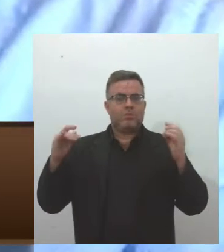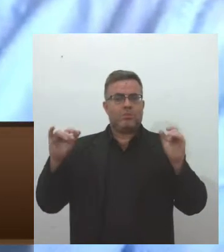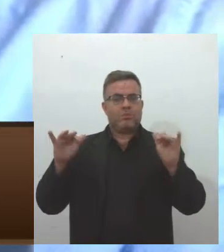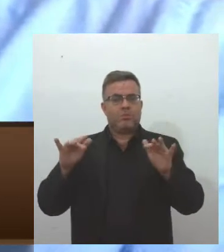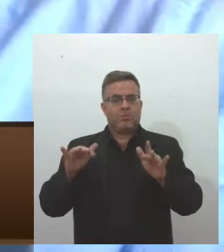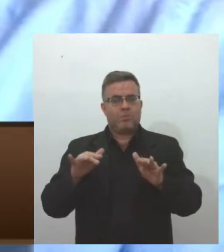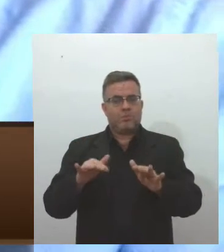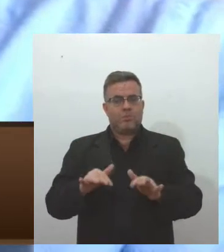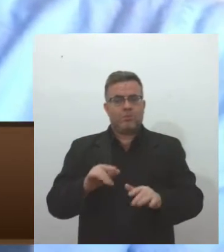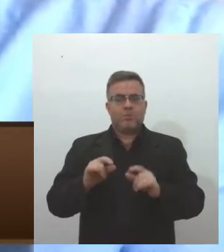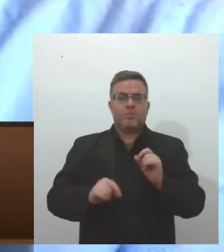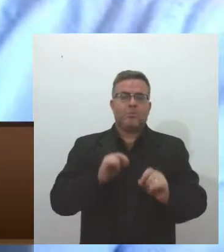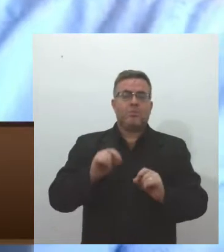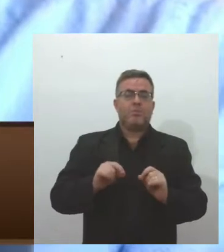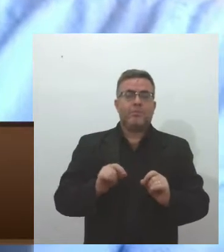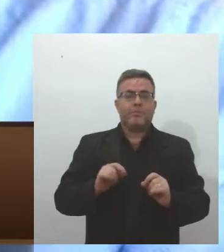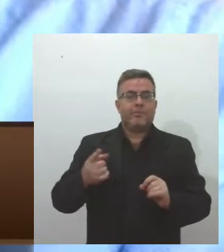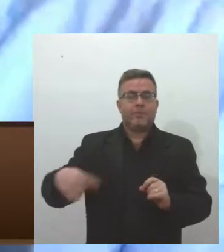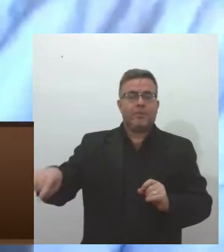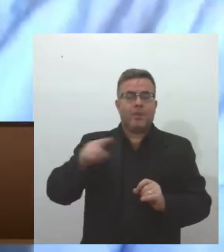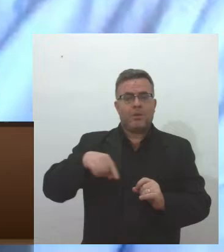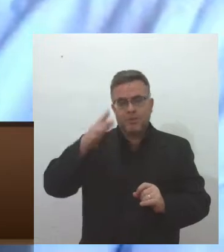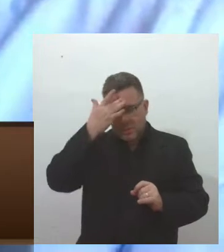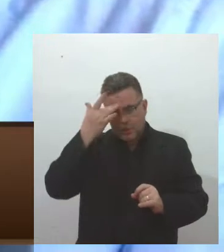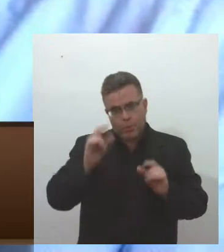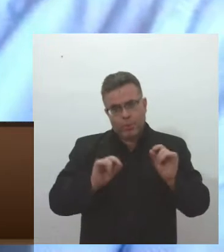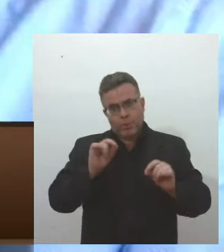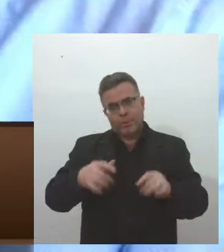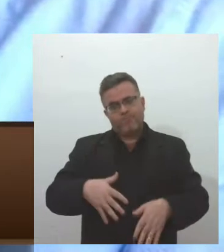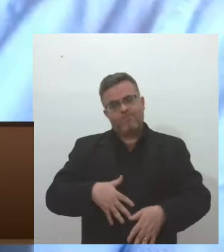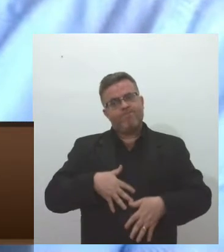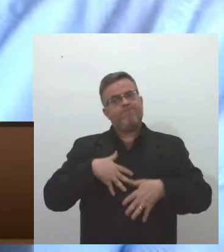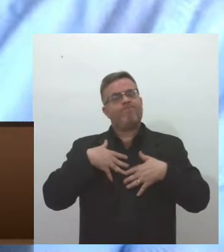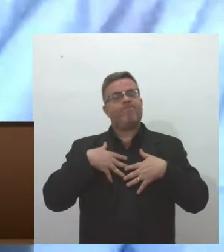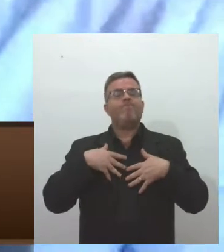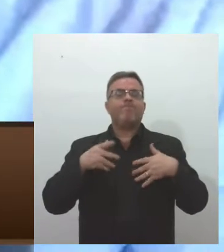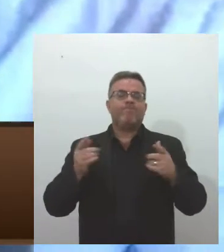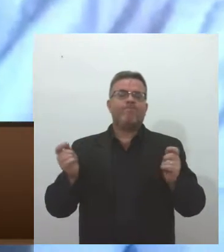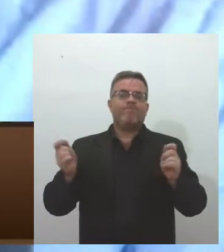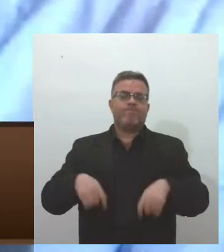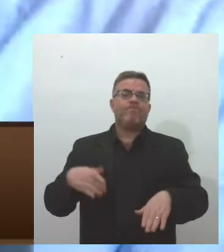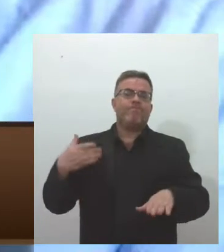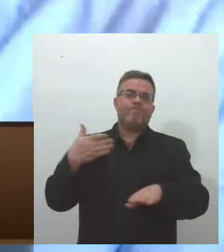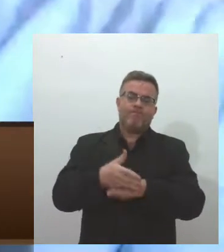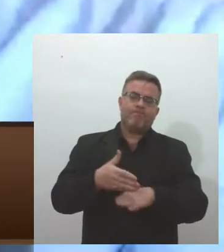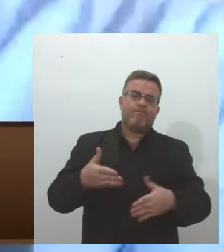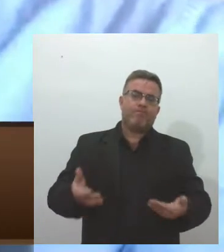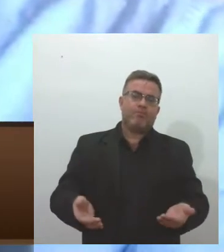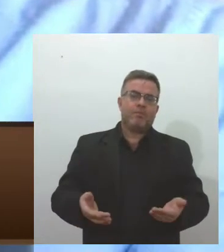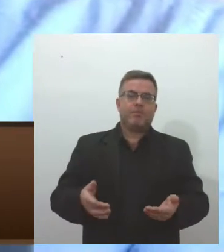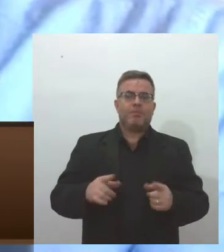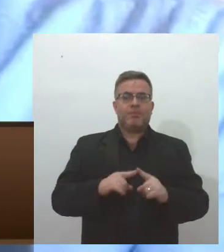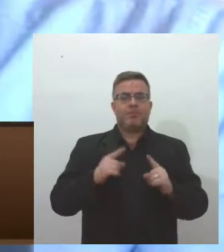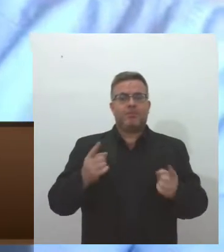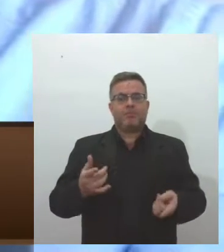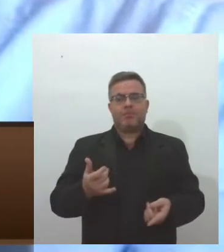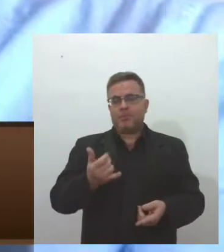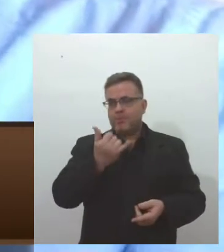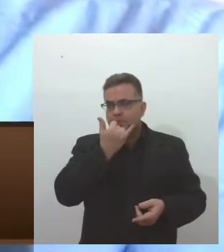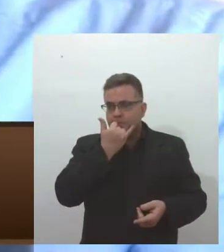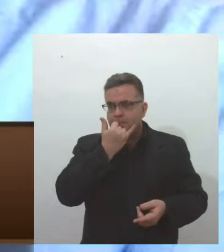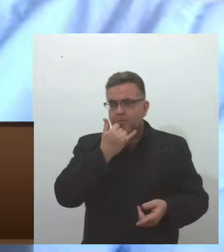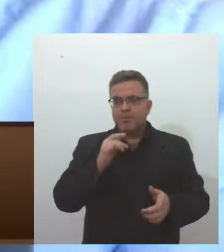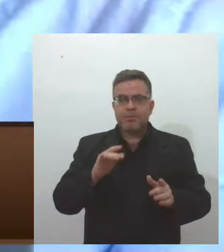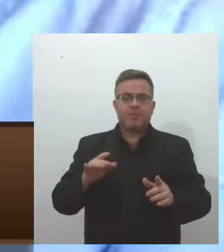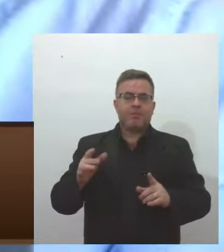fez com que as pessoas elas tivessem o estímulo de nos visitar. Infelizmente, no final do ano